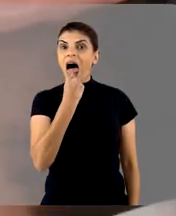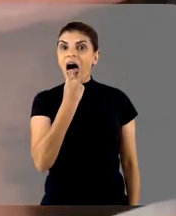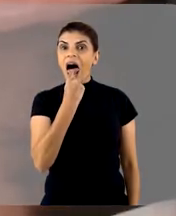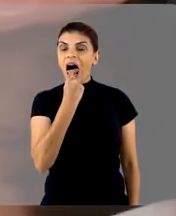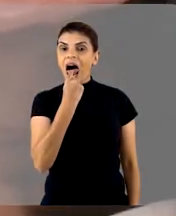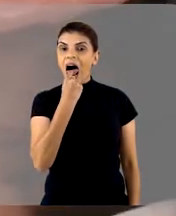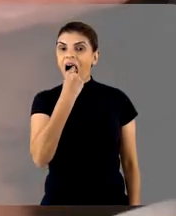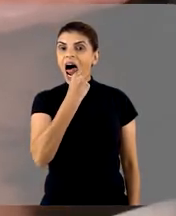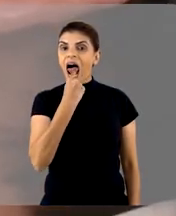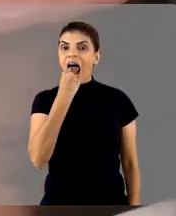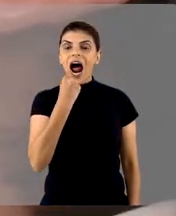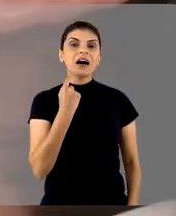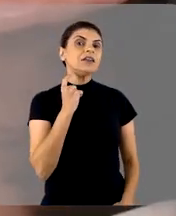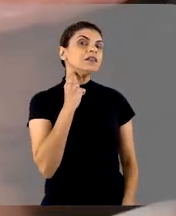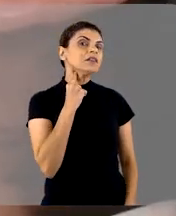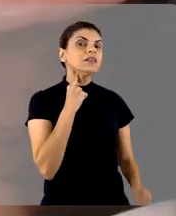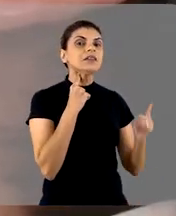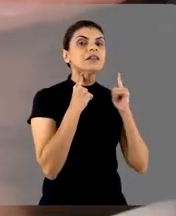faringe posterior.